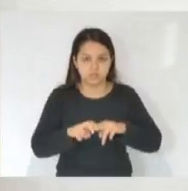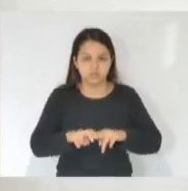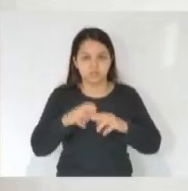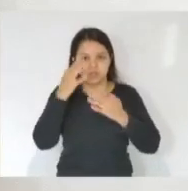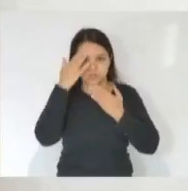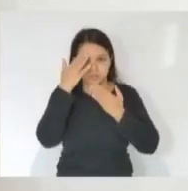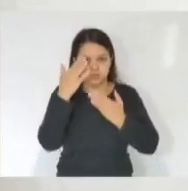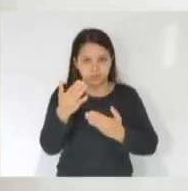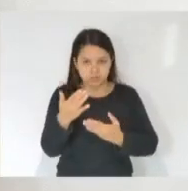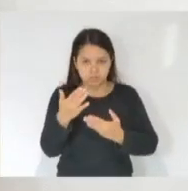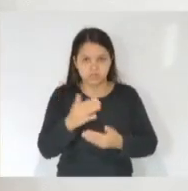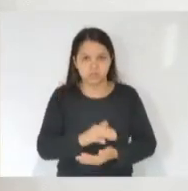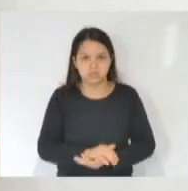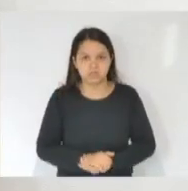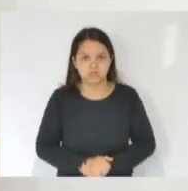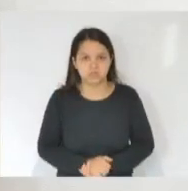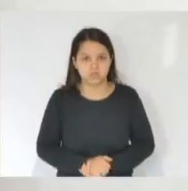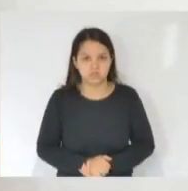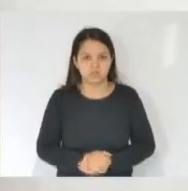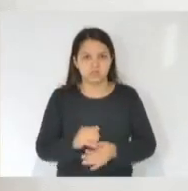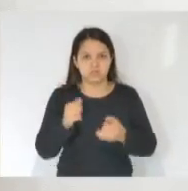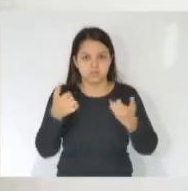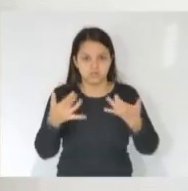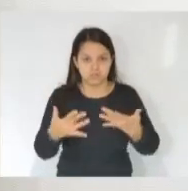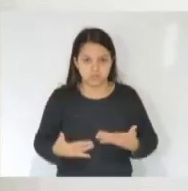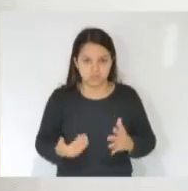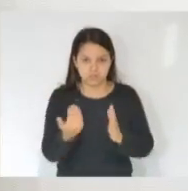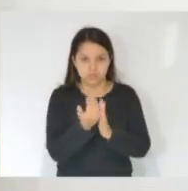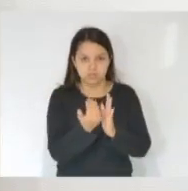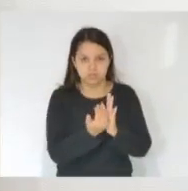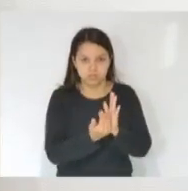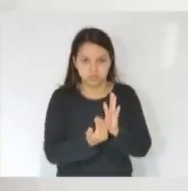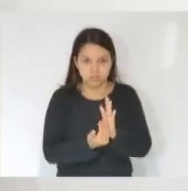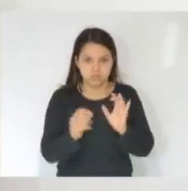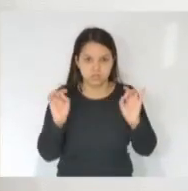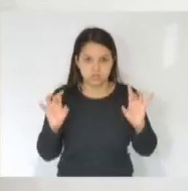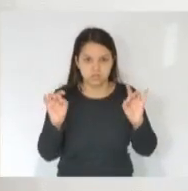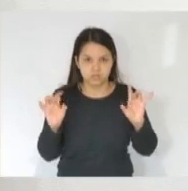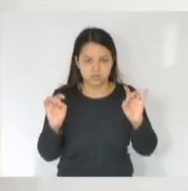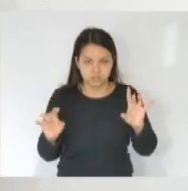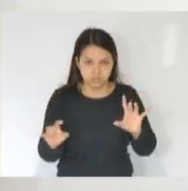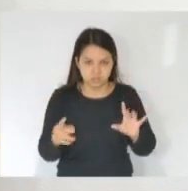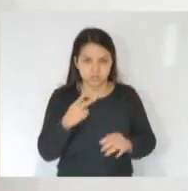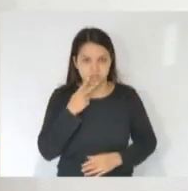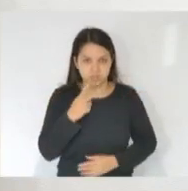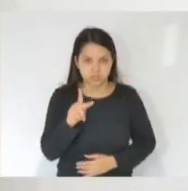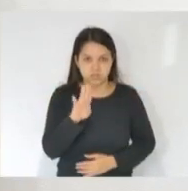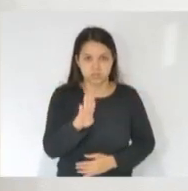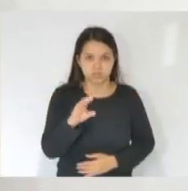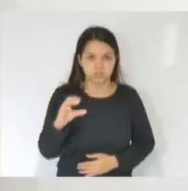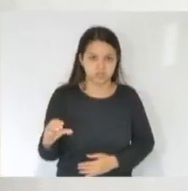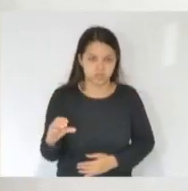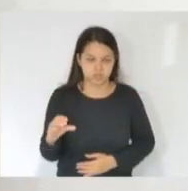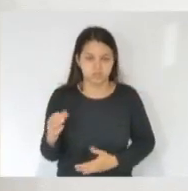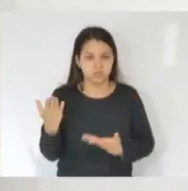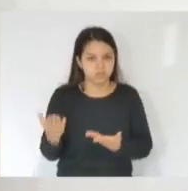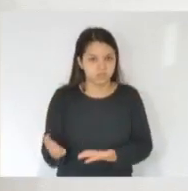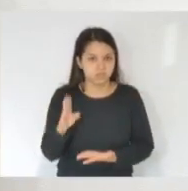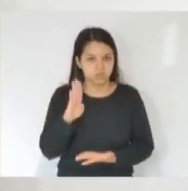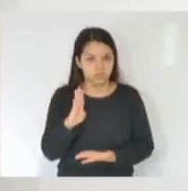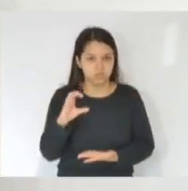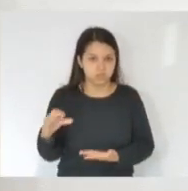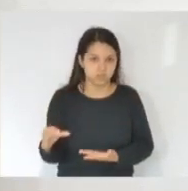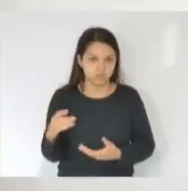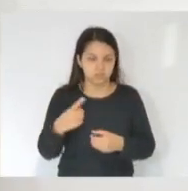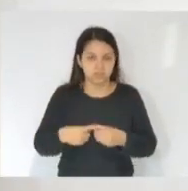aqui falando de um programa muito especial e especialmente falando de Balneário Camboriú. Balneário Camboriú, uma das menores